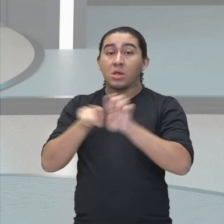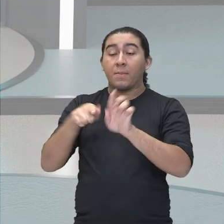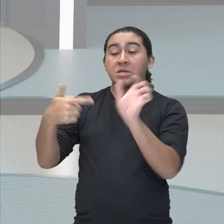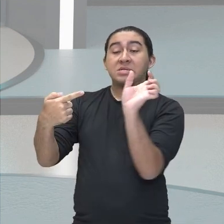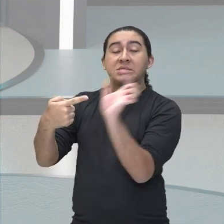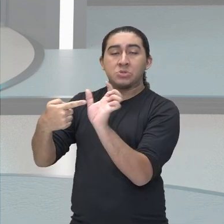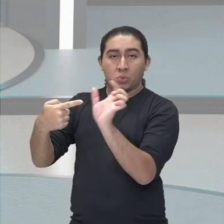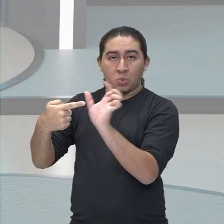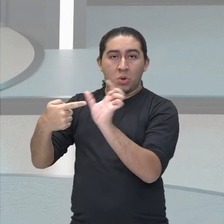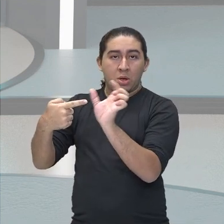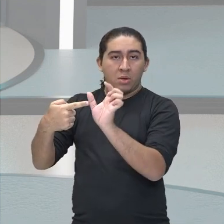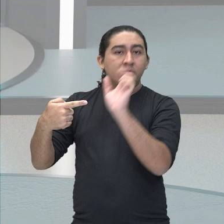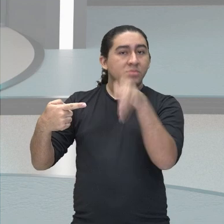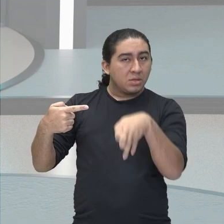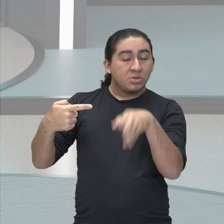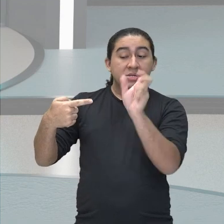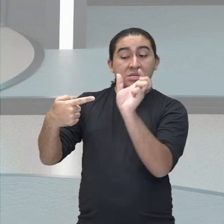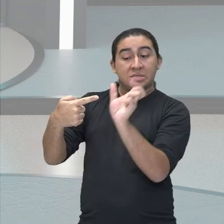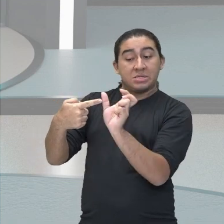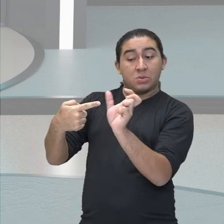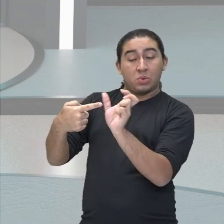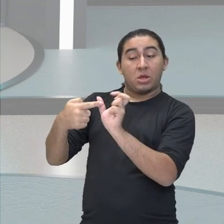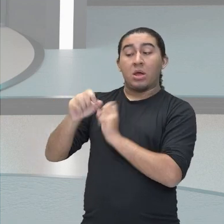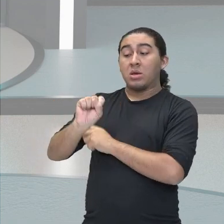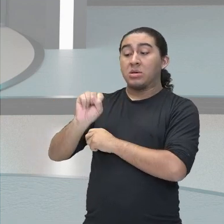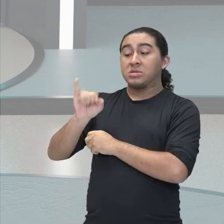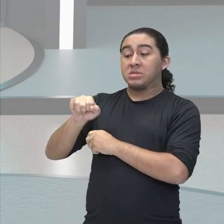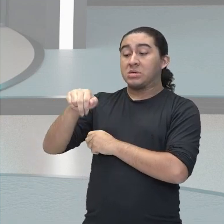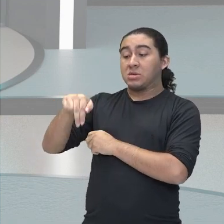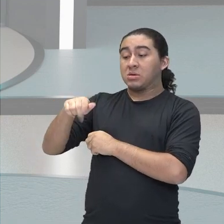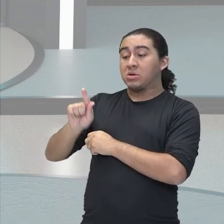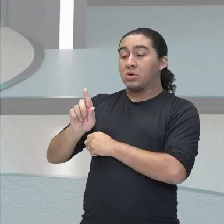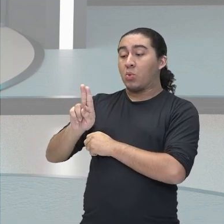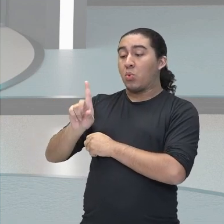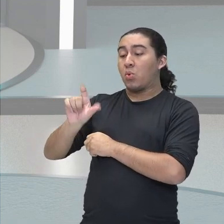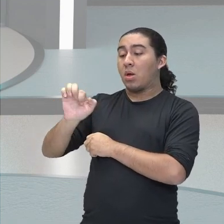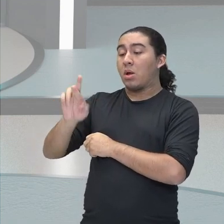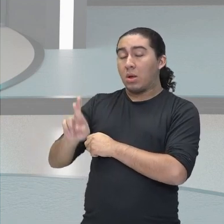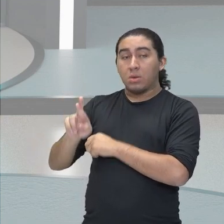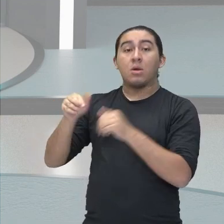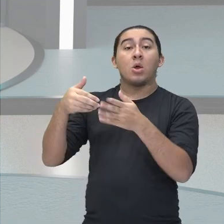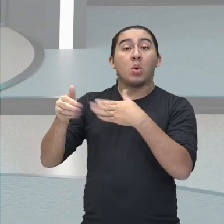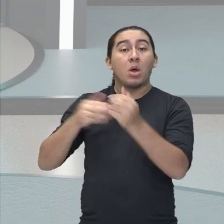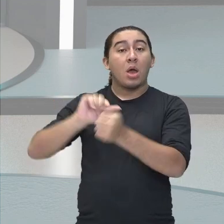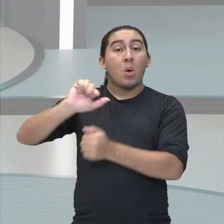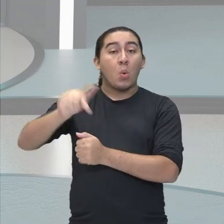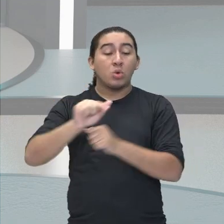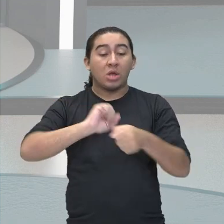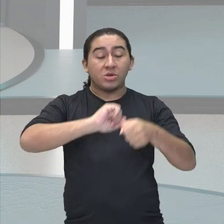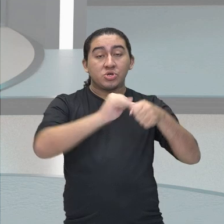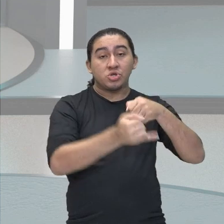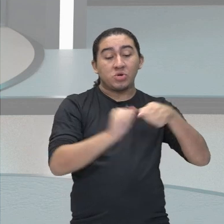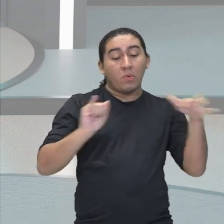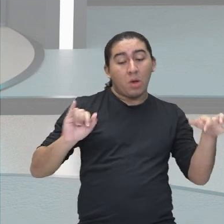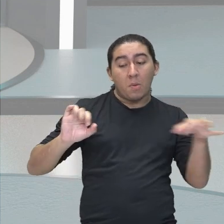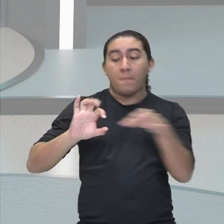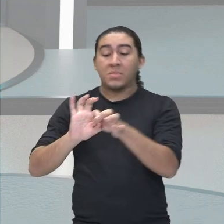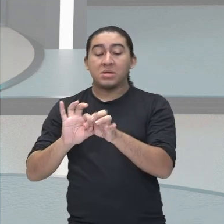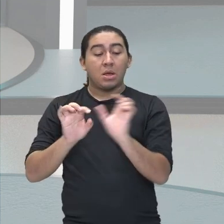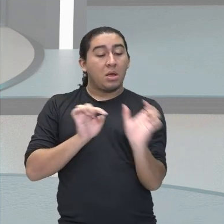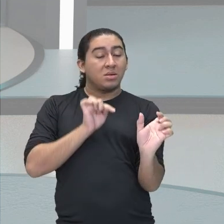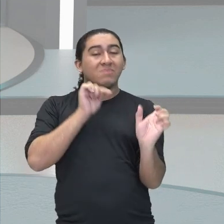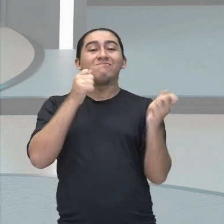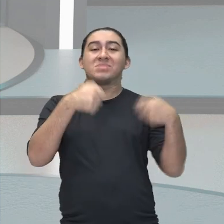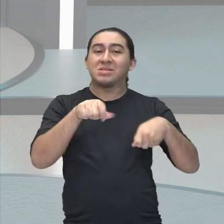singular. Então, qualquer adjetivo que acompanhe o substantivo caixa tem que ser